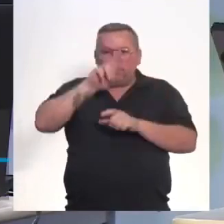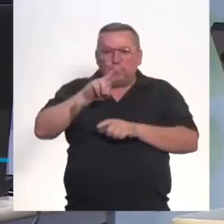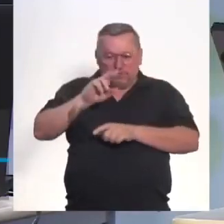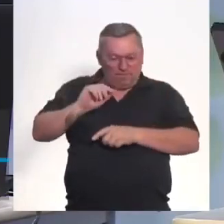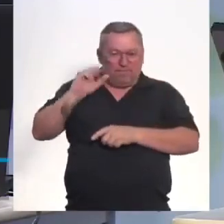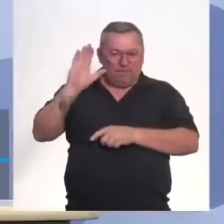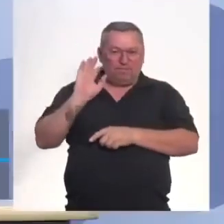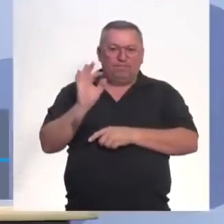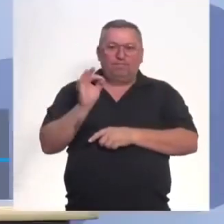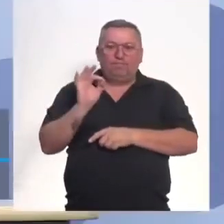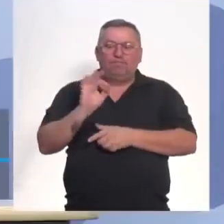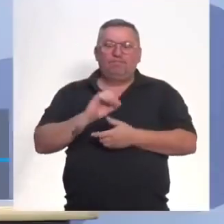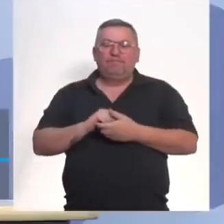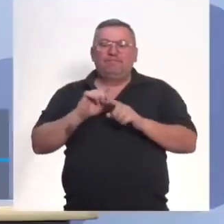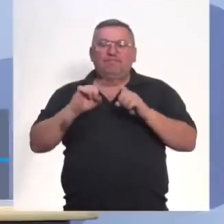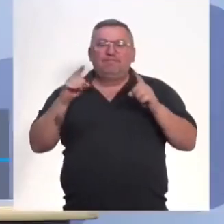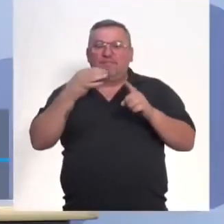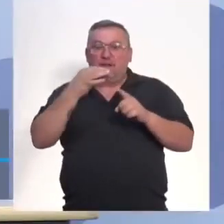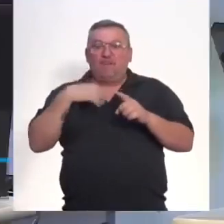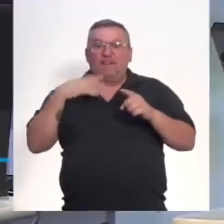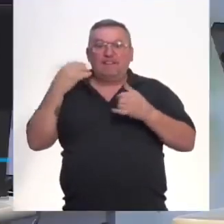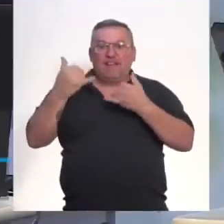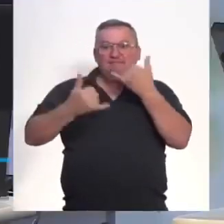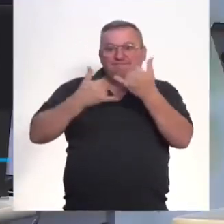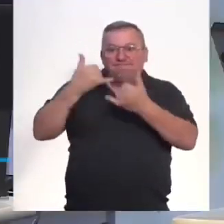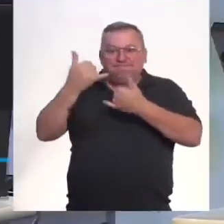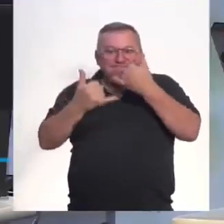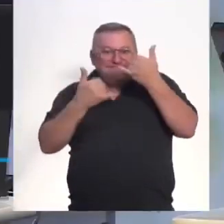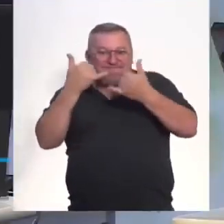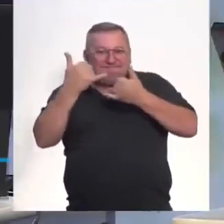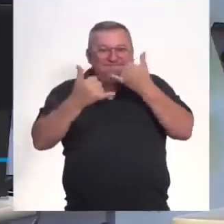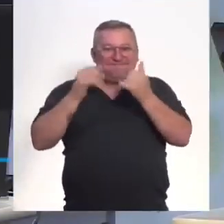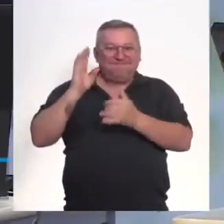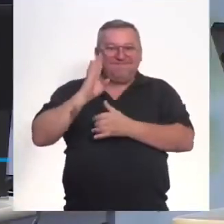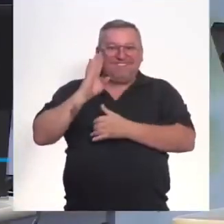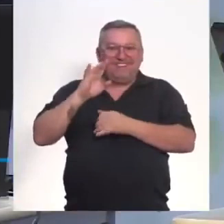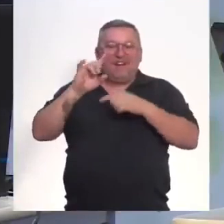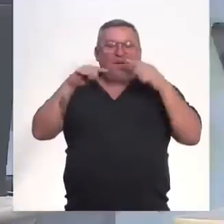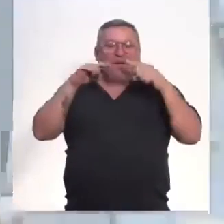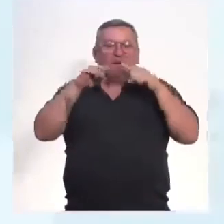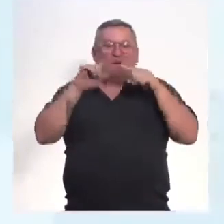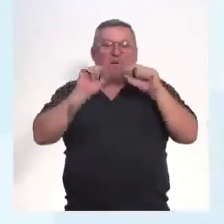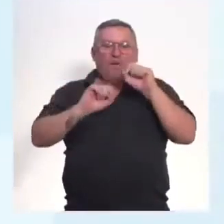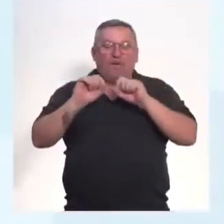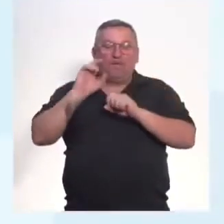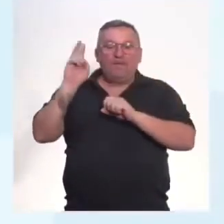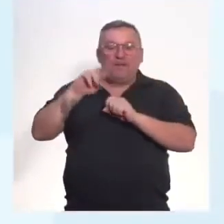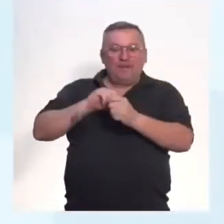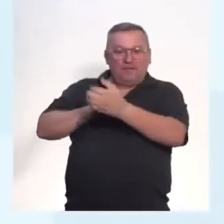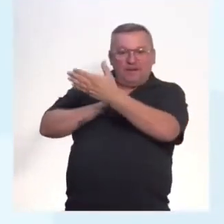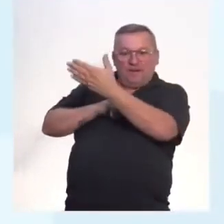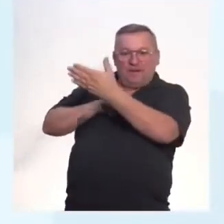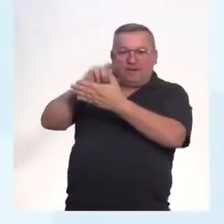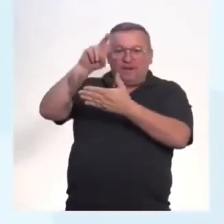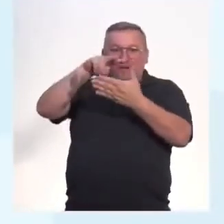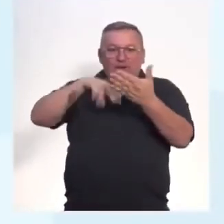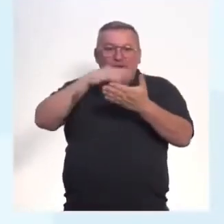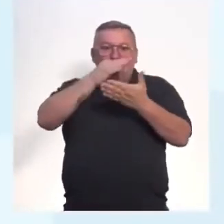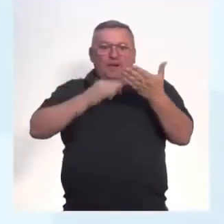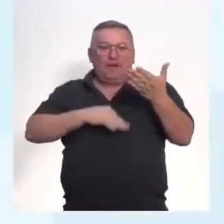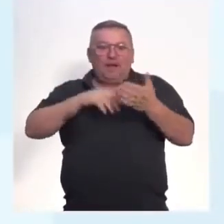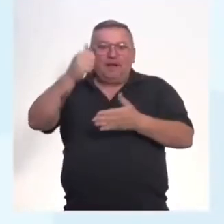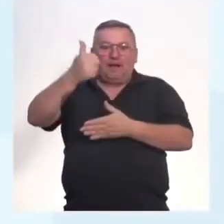mais. Claro. Mas hoje vai ser divertido. Hoje vai ser divertido. E os objetivos aí na tela? Realizar a leitura do